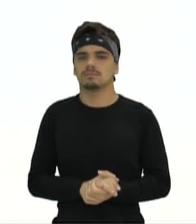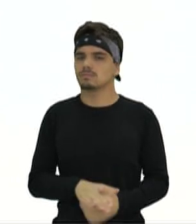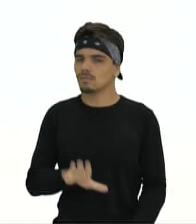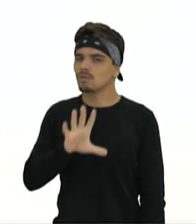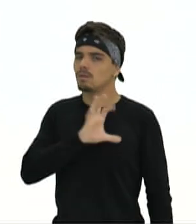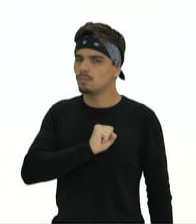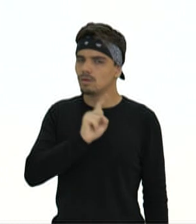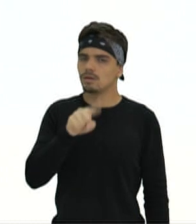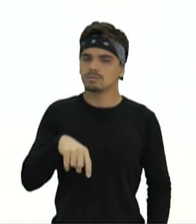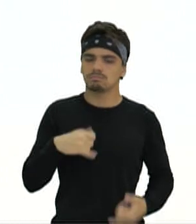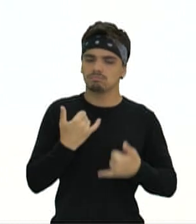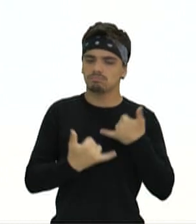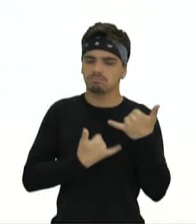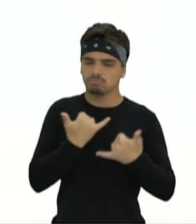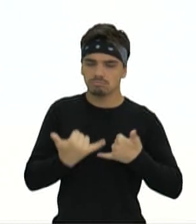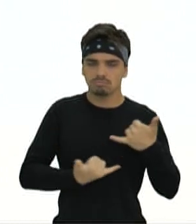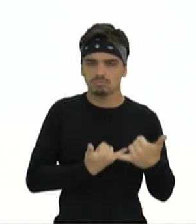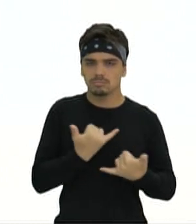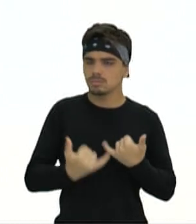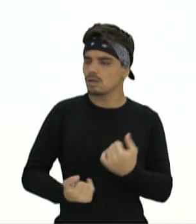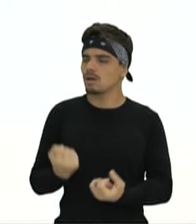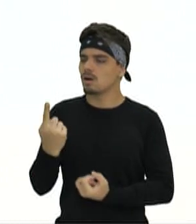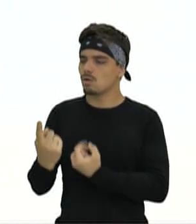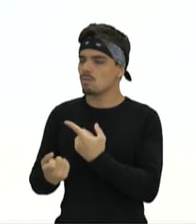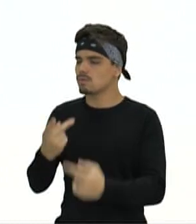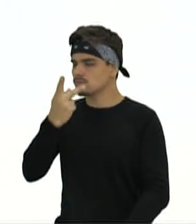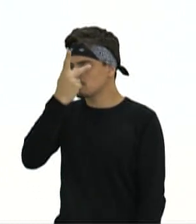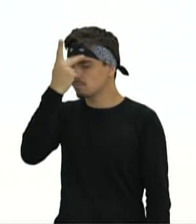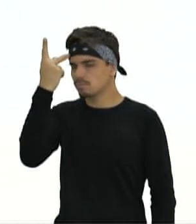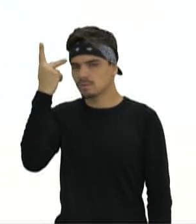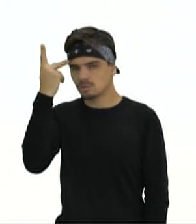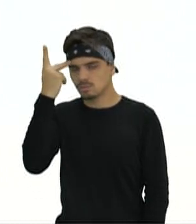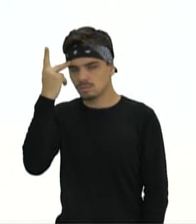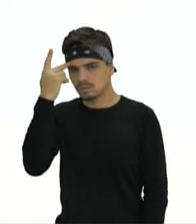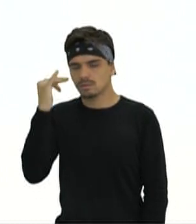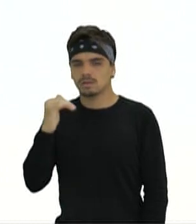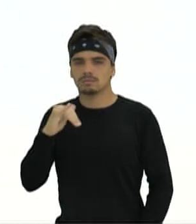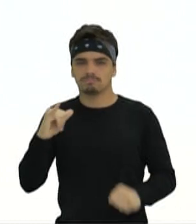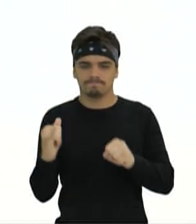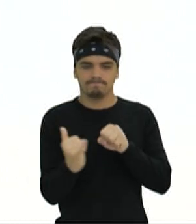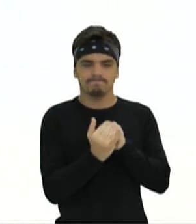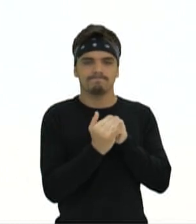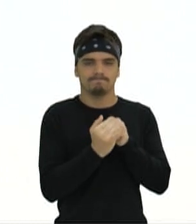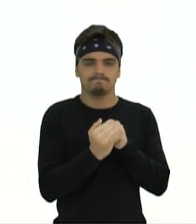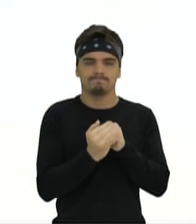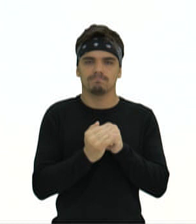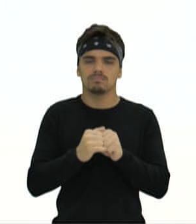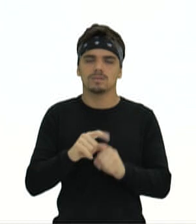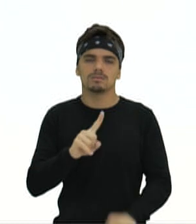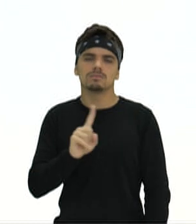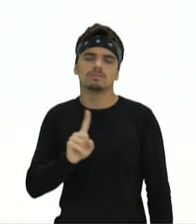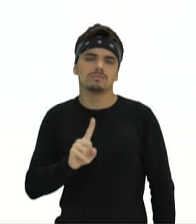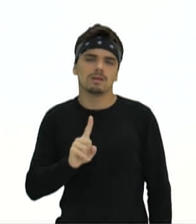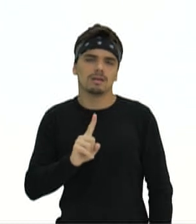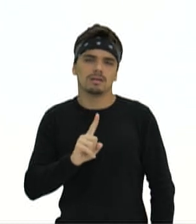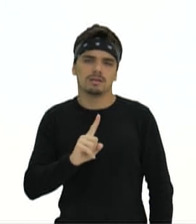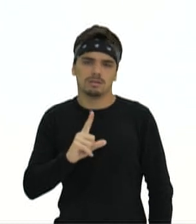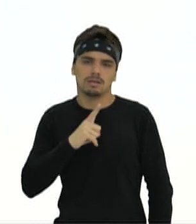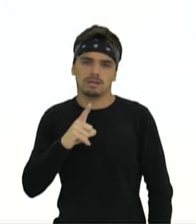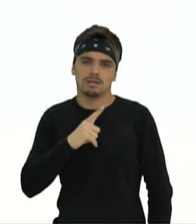é um jogo. Algumas pessoas traem e outras pessoas... Na verdade, como é um jogo, não trair, mas vamos traduzir